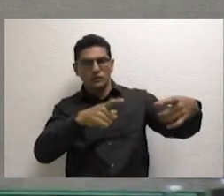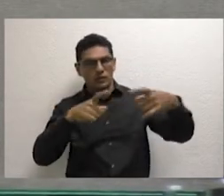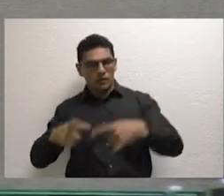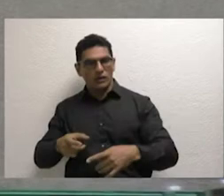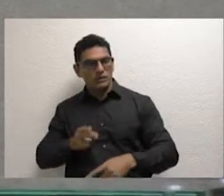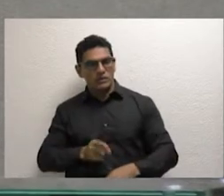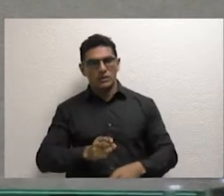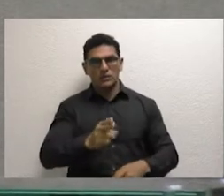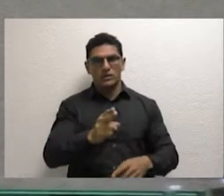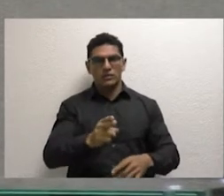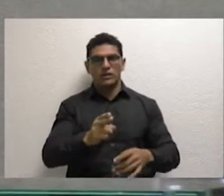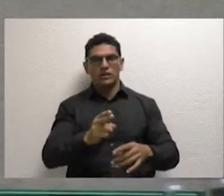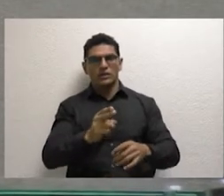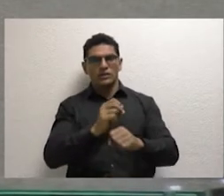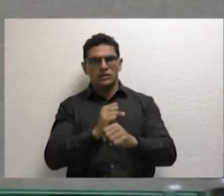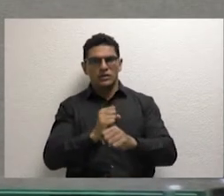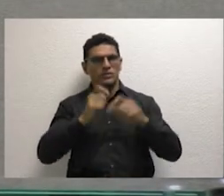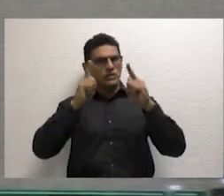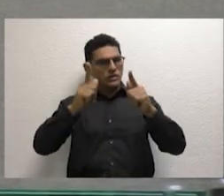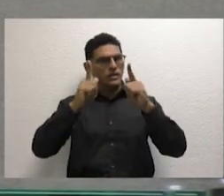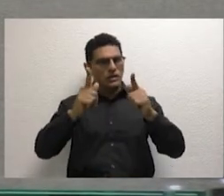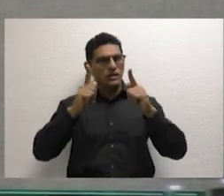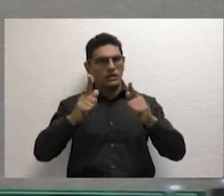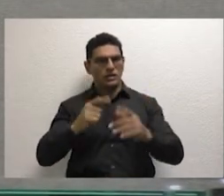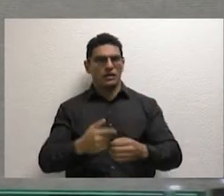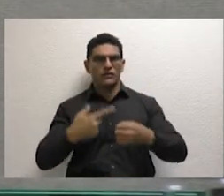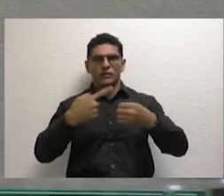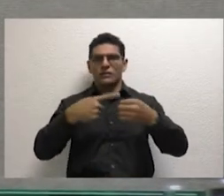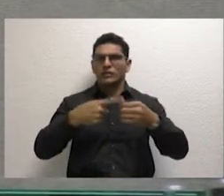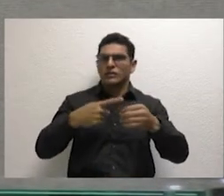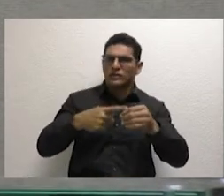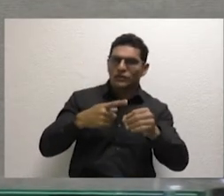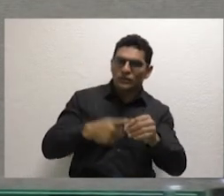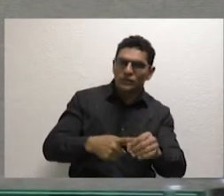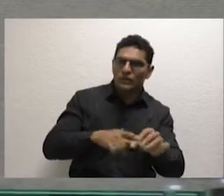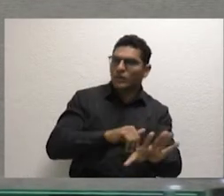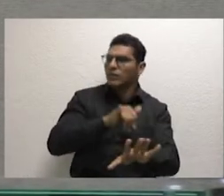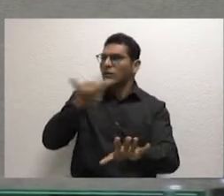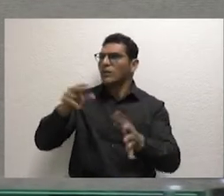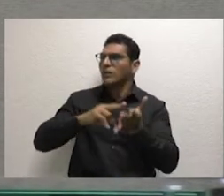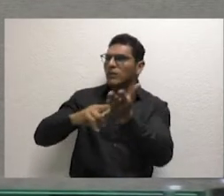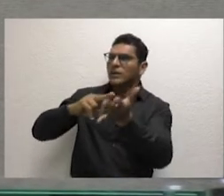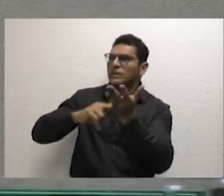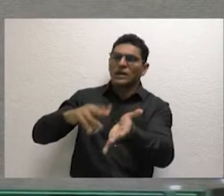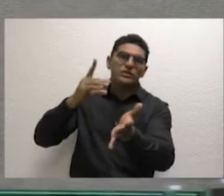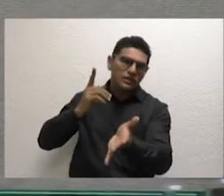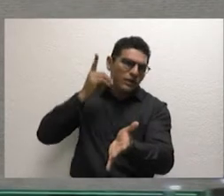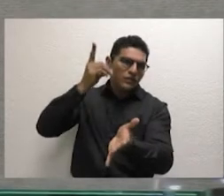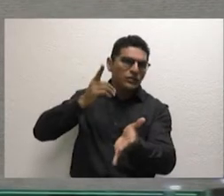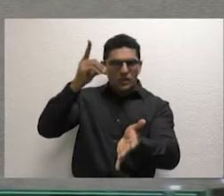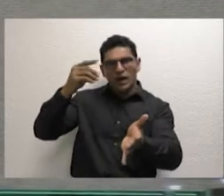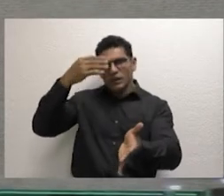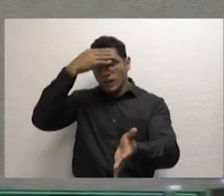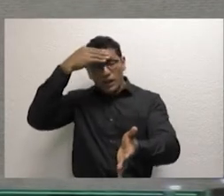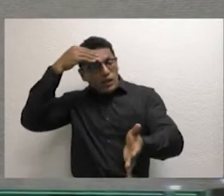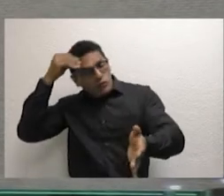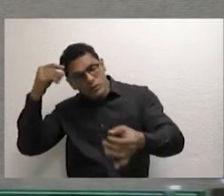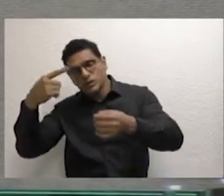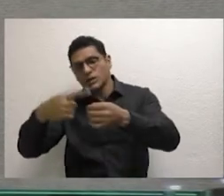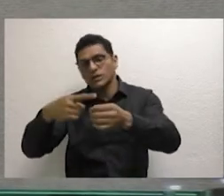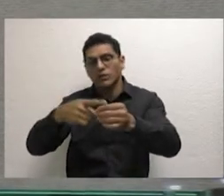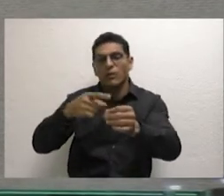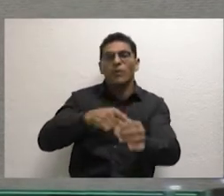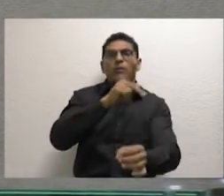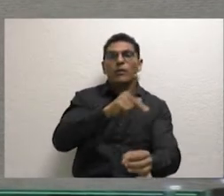iniciam o movimento os professores do interior mandam mensagem para a gente deputada não esqueçam da gente que está aqui no interior